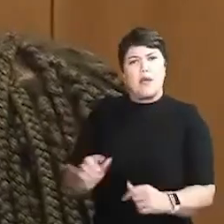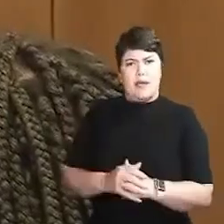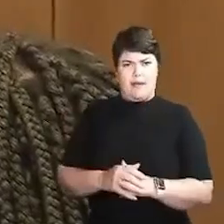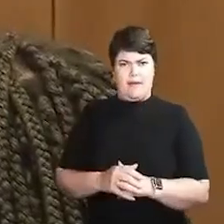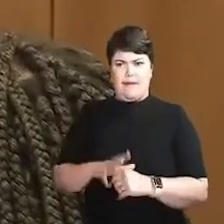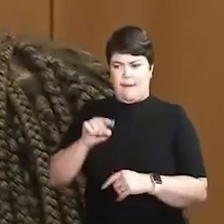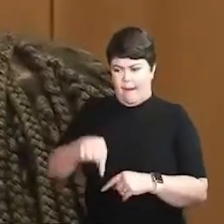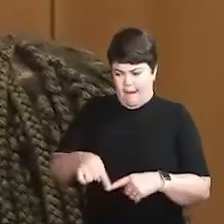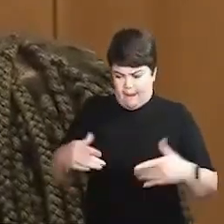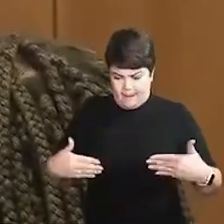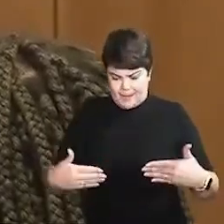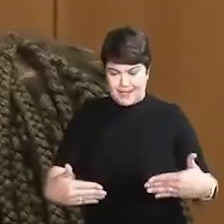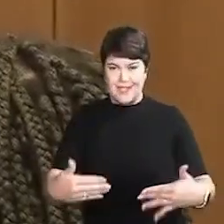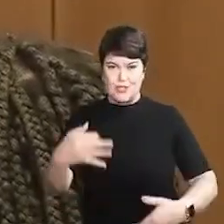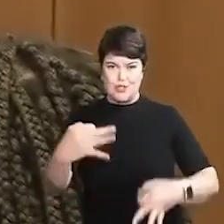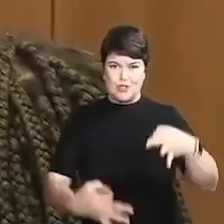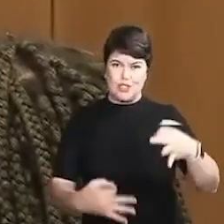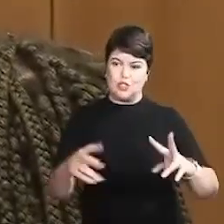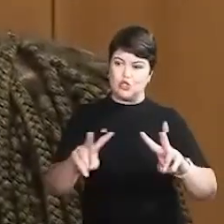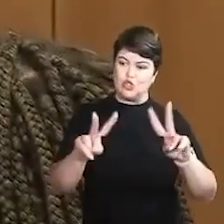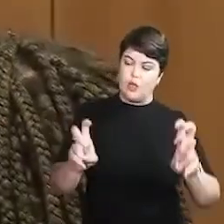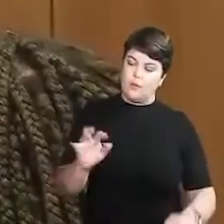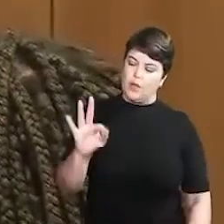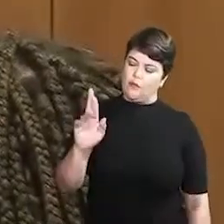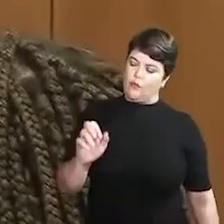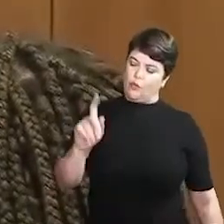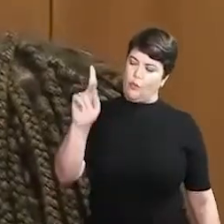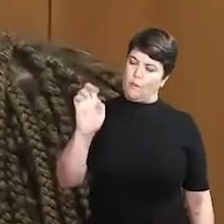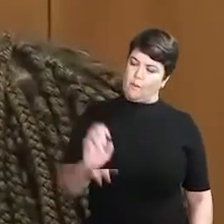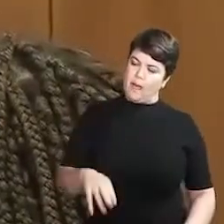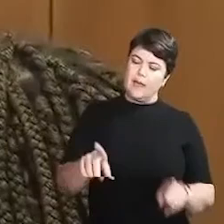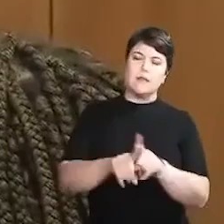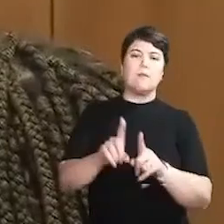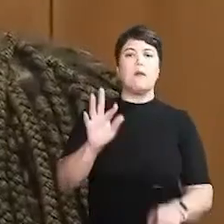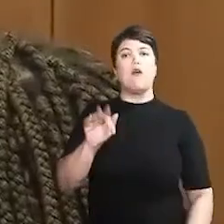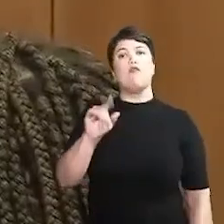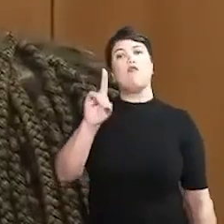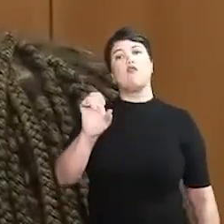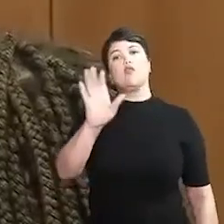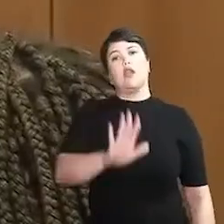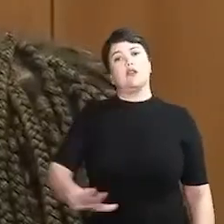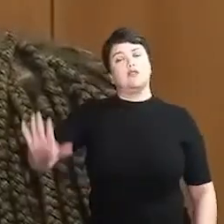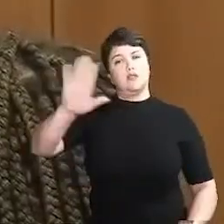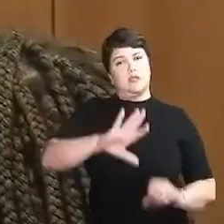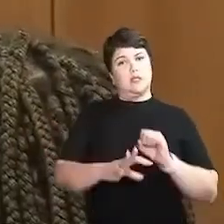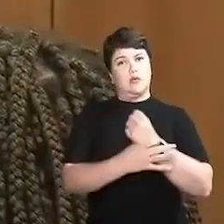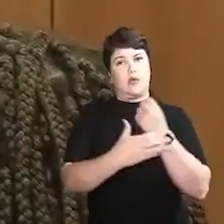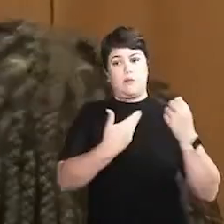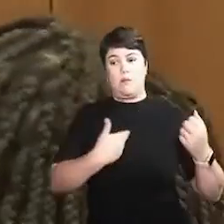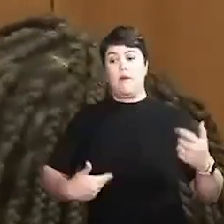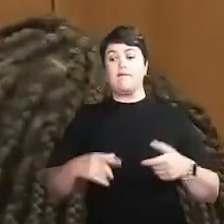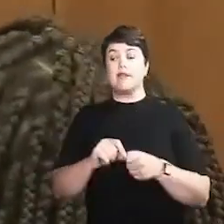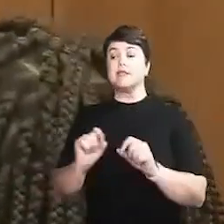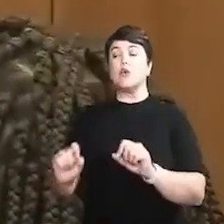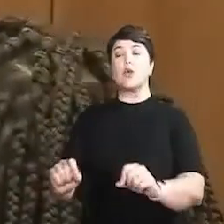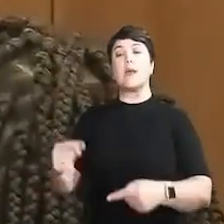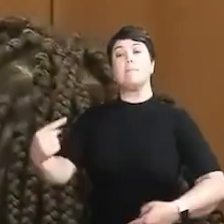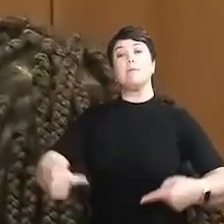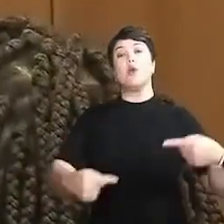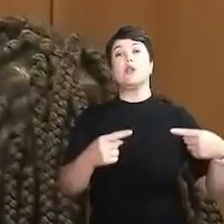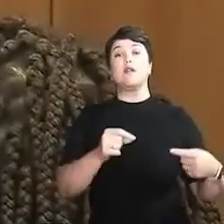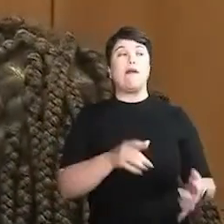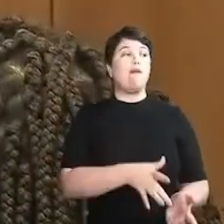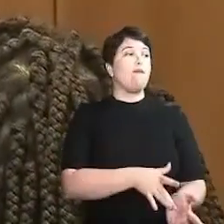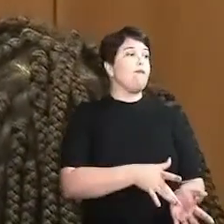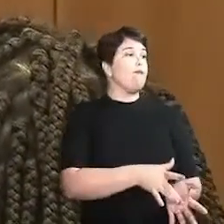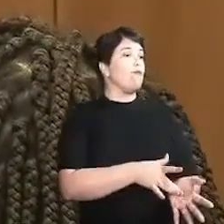nesse ministério tanto em relação ao funpen quanto em relação ao Fundo Nacional de Segurança Pública se praticava uma política de fingir